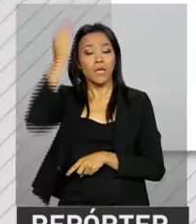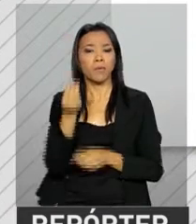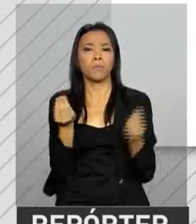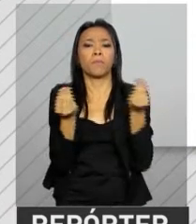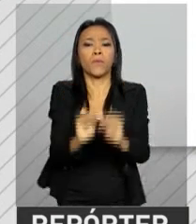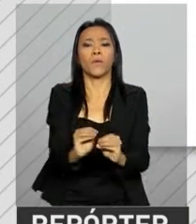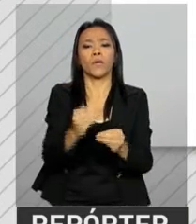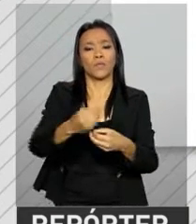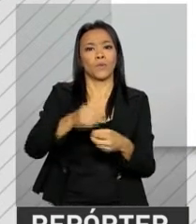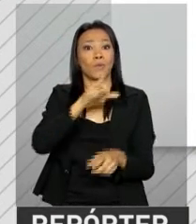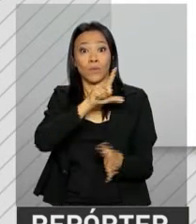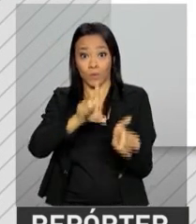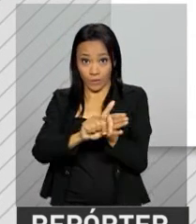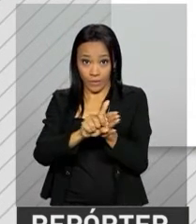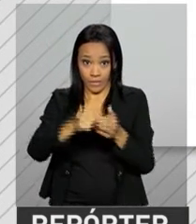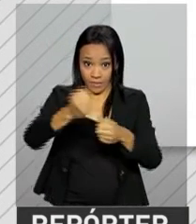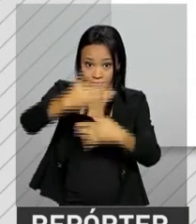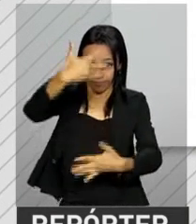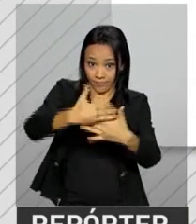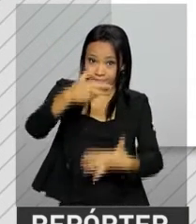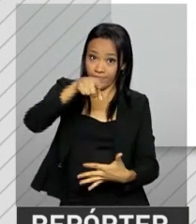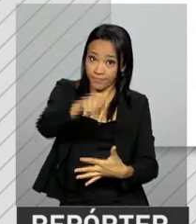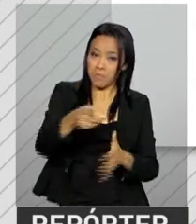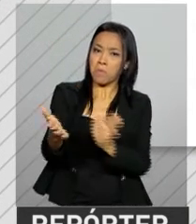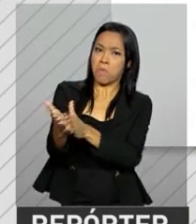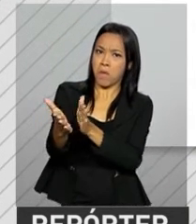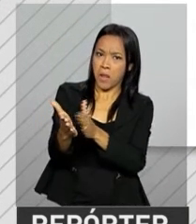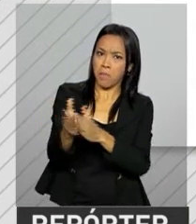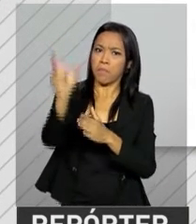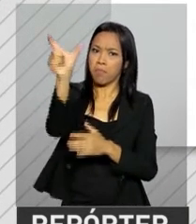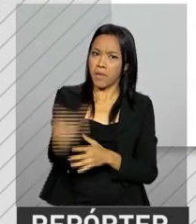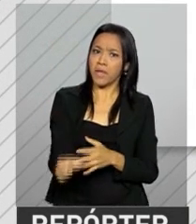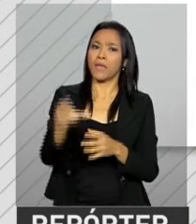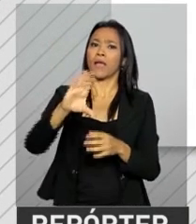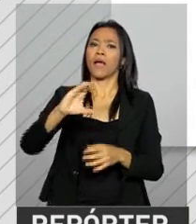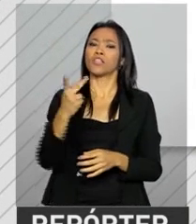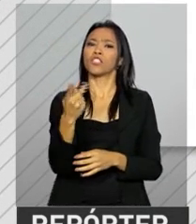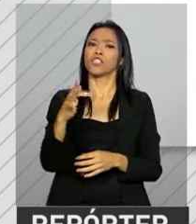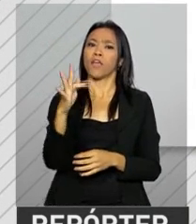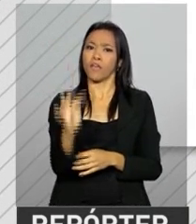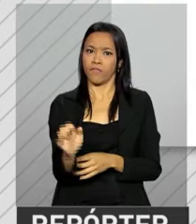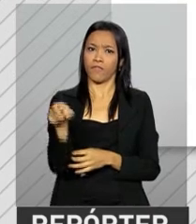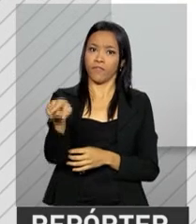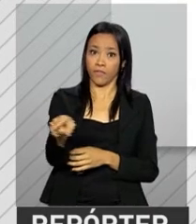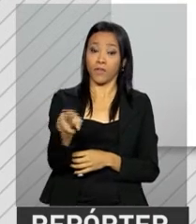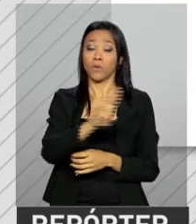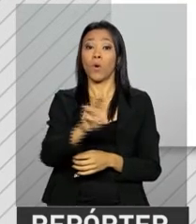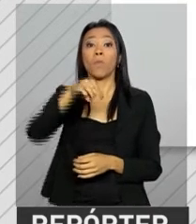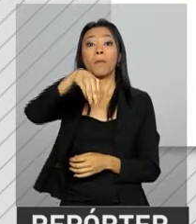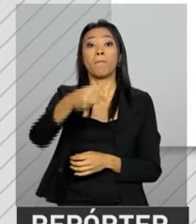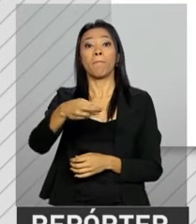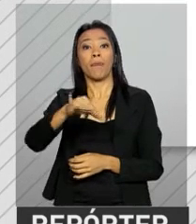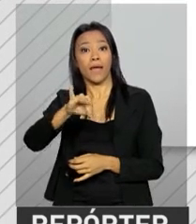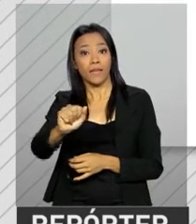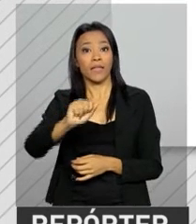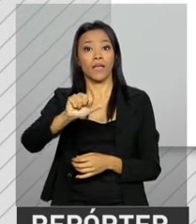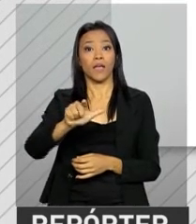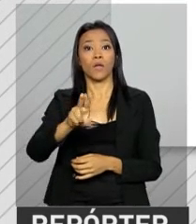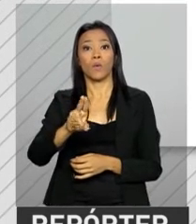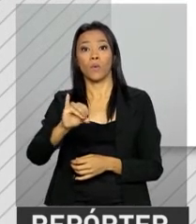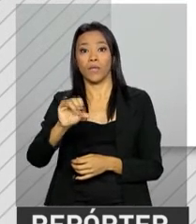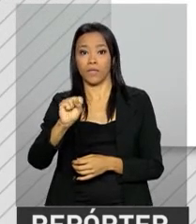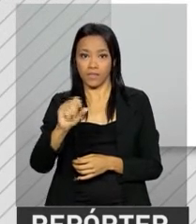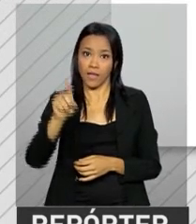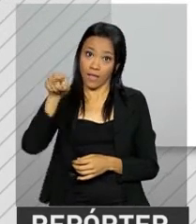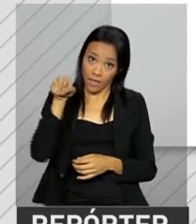parabéns, parabenizou a nova chefe de gabinete do secretário-geral, a embaixadora brasileira Maria Luísa Viotti. Maria Luísa Viotti,